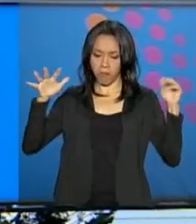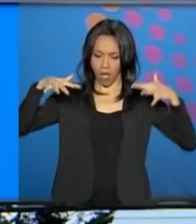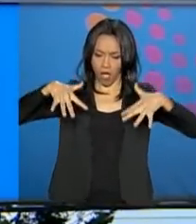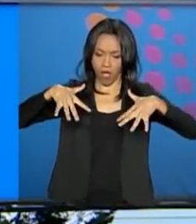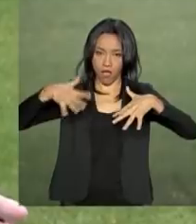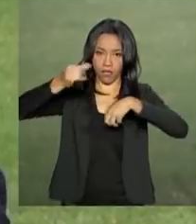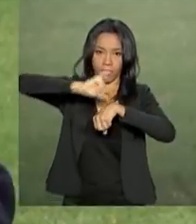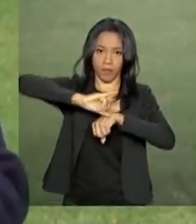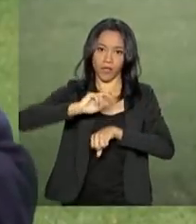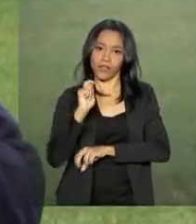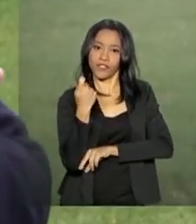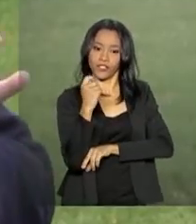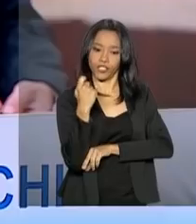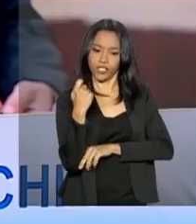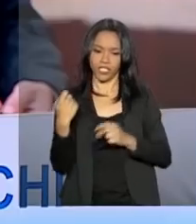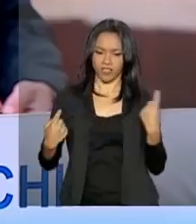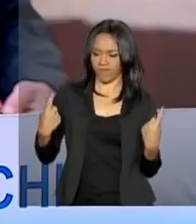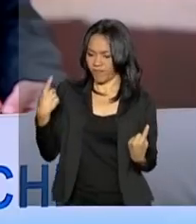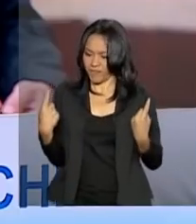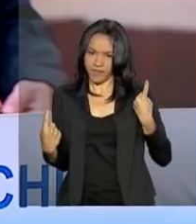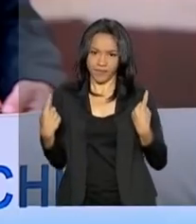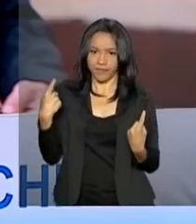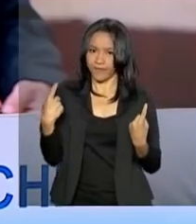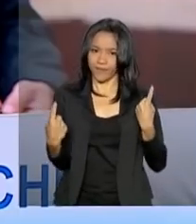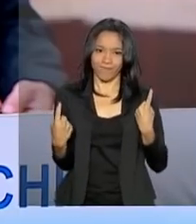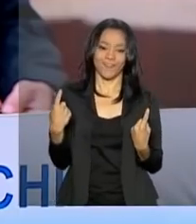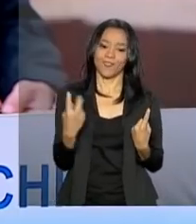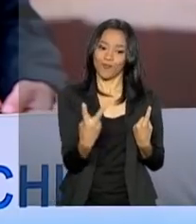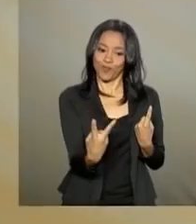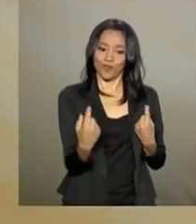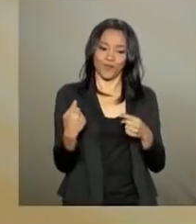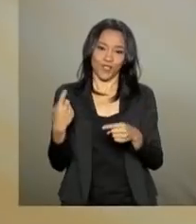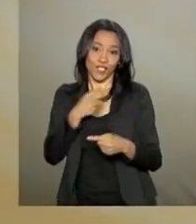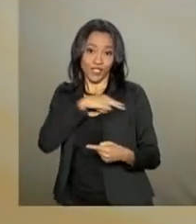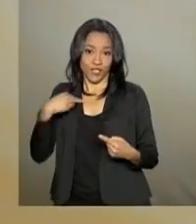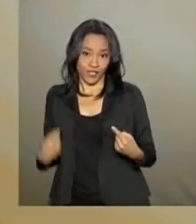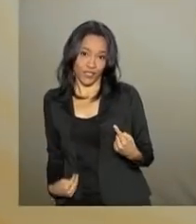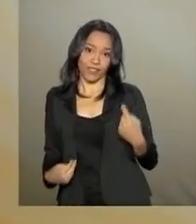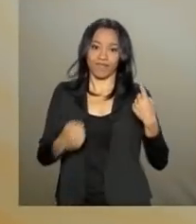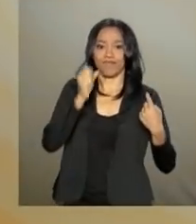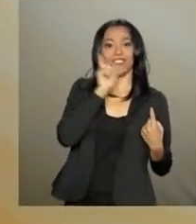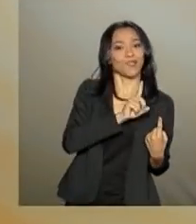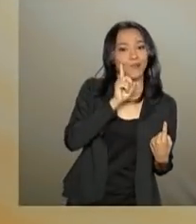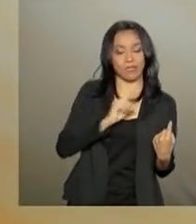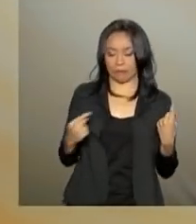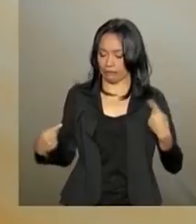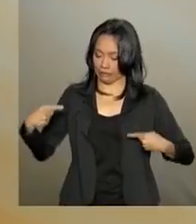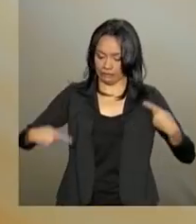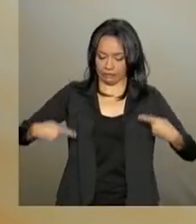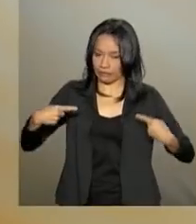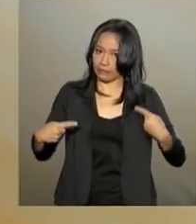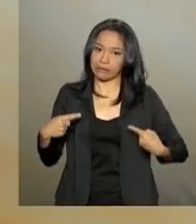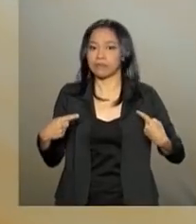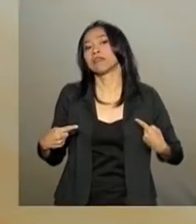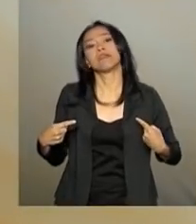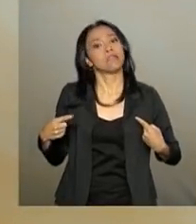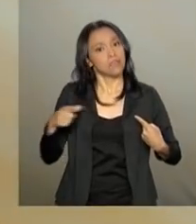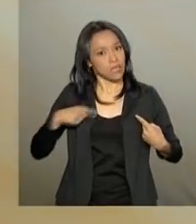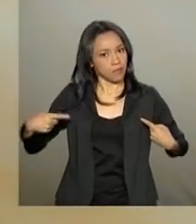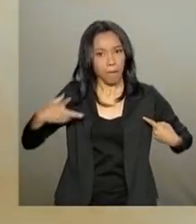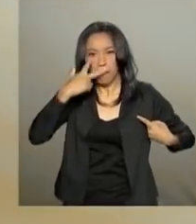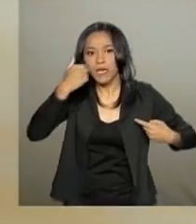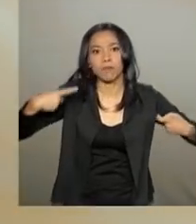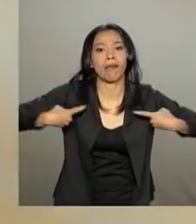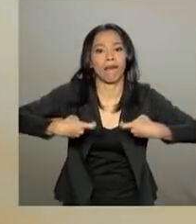para o embate entre trump e o presidente chinês xinping desde julho China e Estados Unidos mantém uma guerra